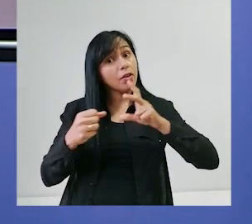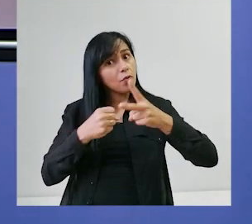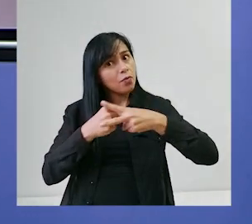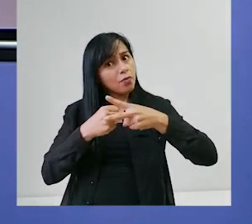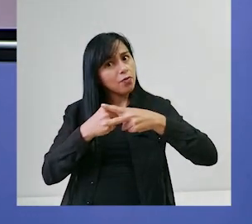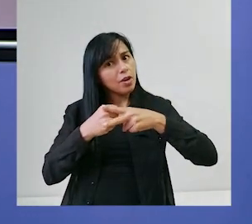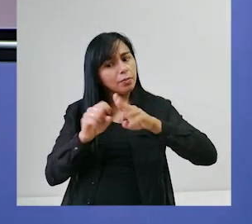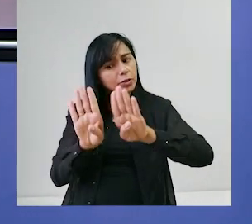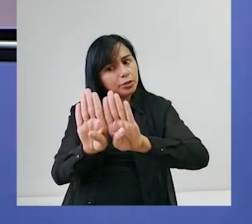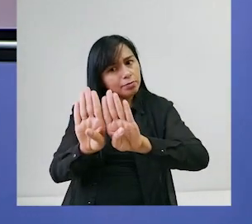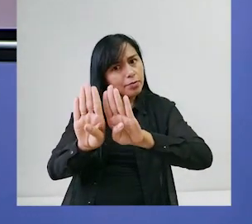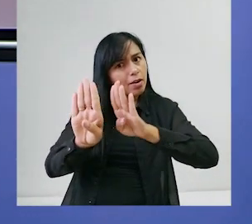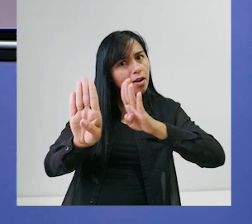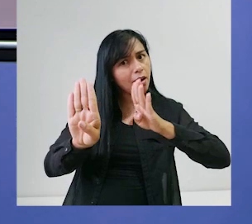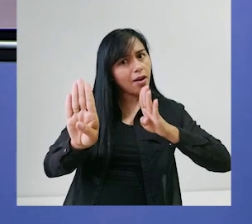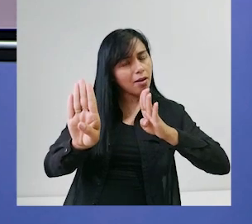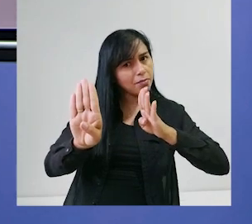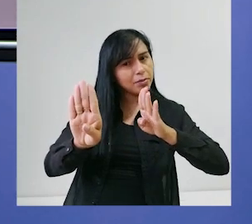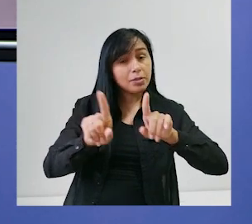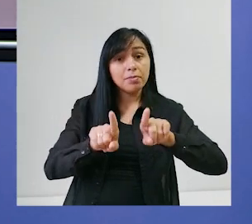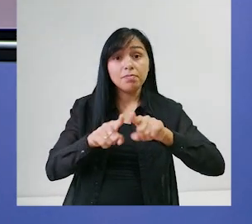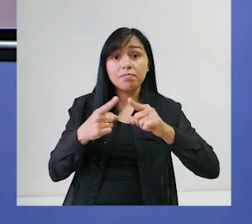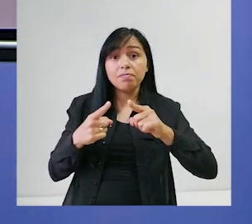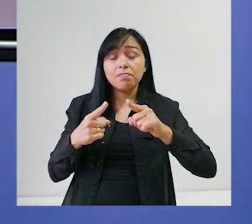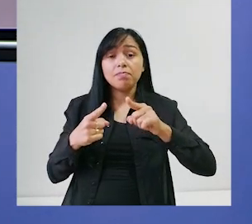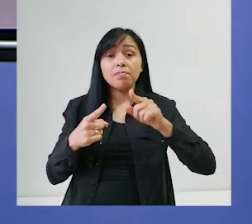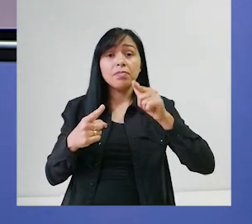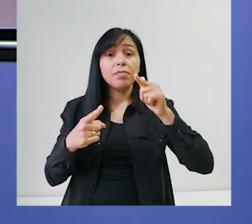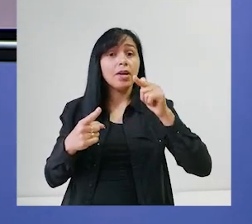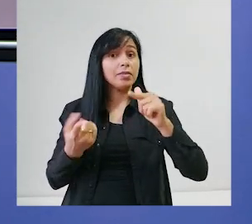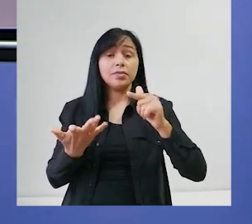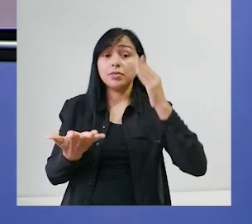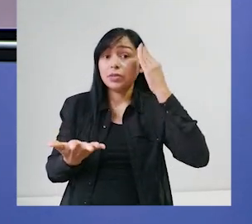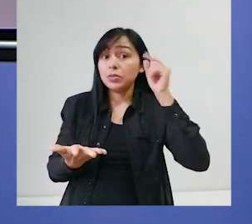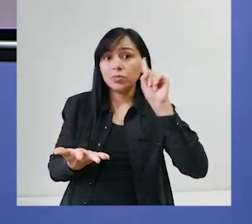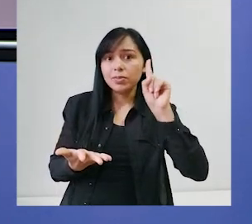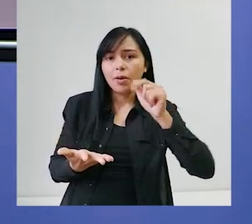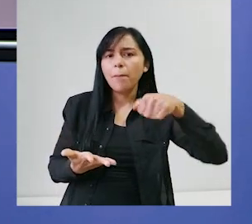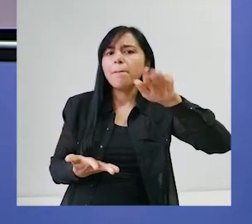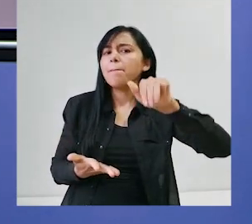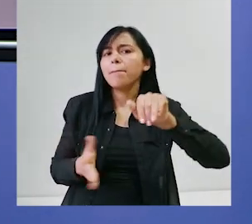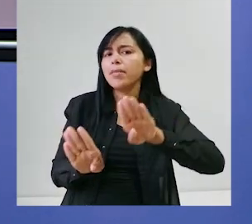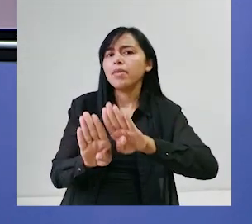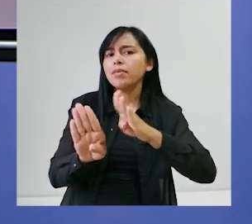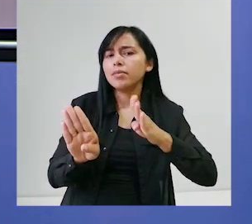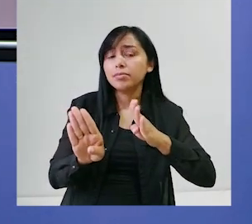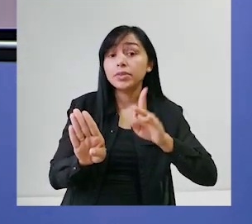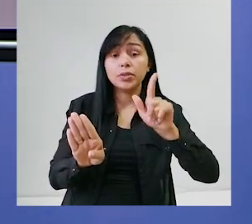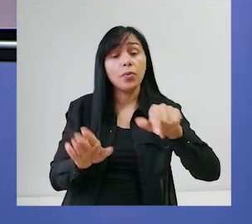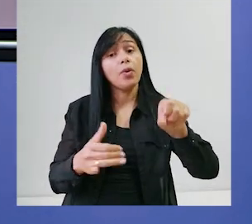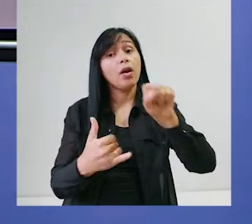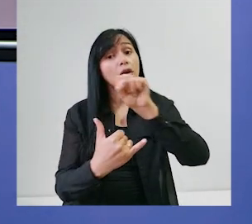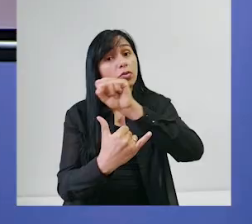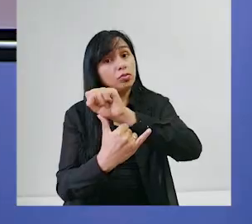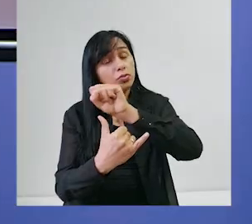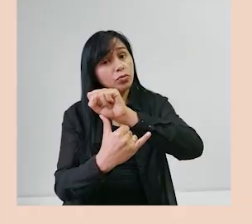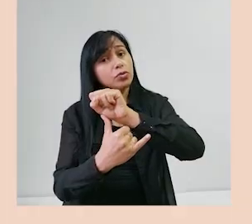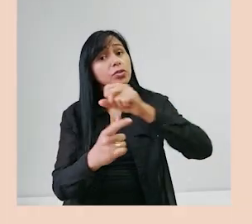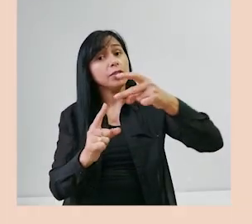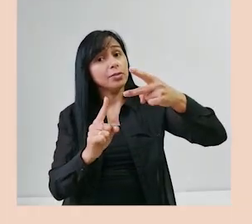portanto temos sujeito indeterminado Lembrando que estamos procurando a oração sem sujeito